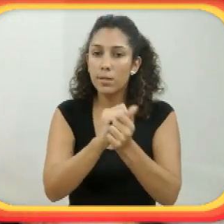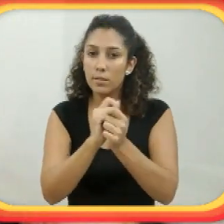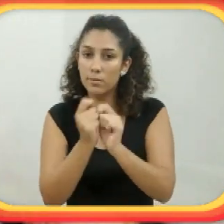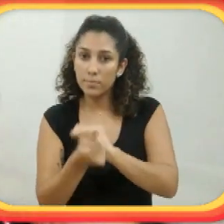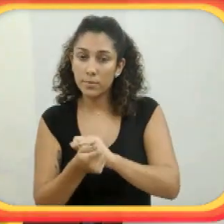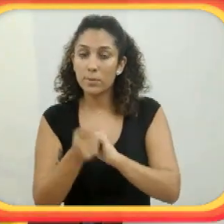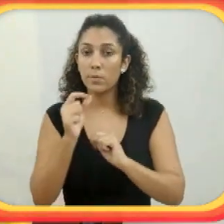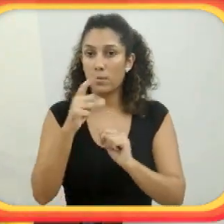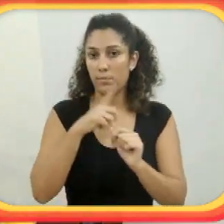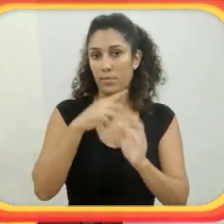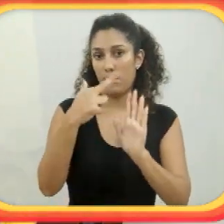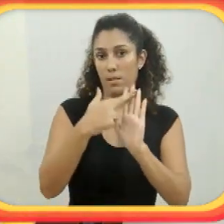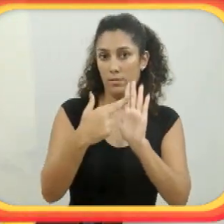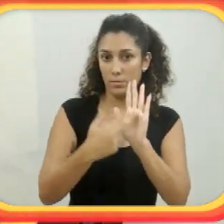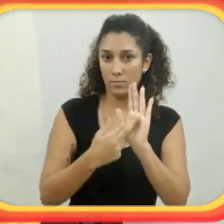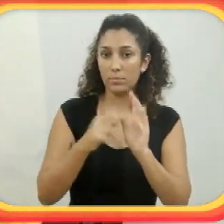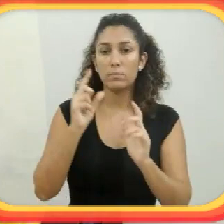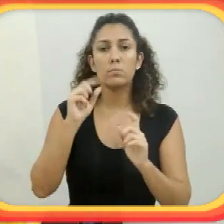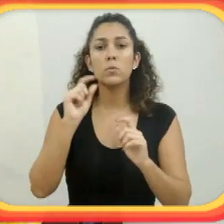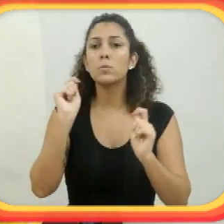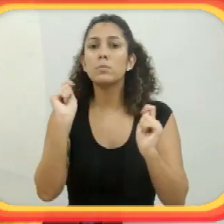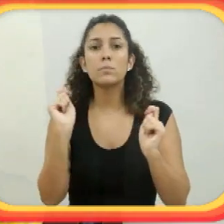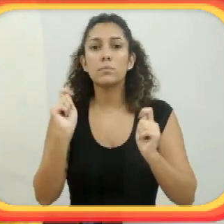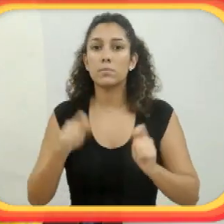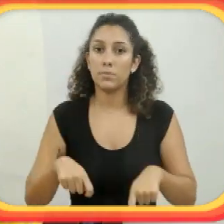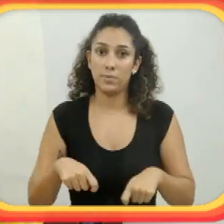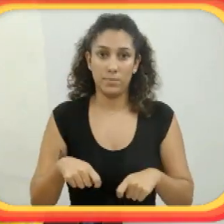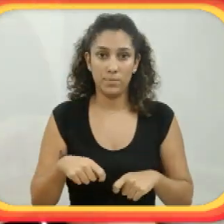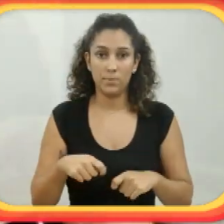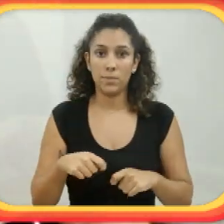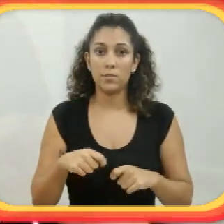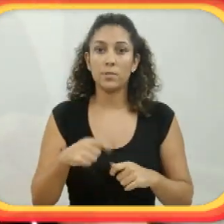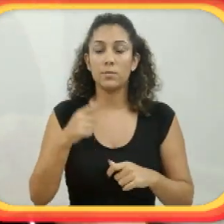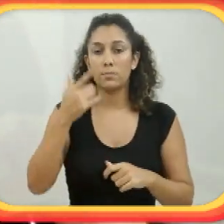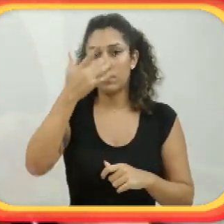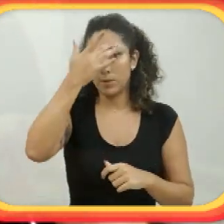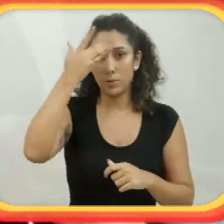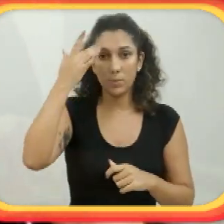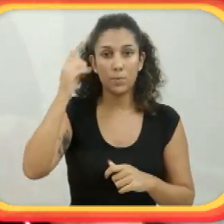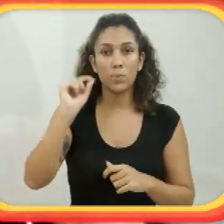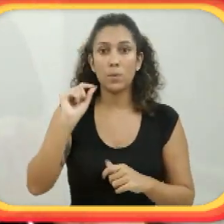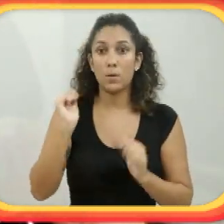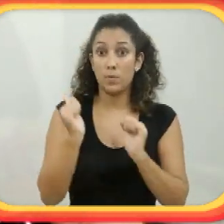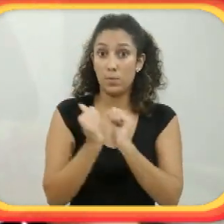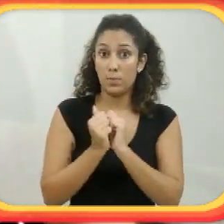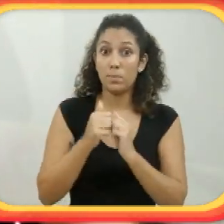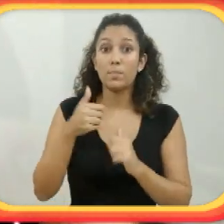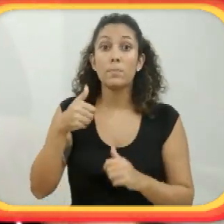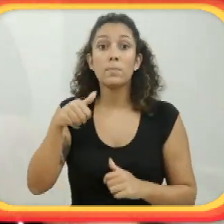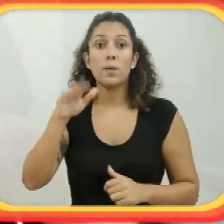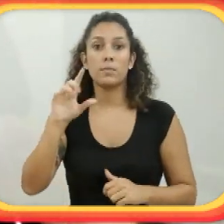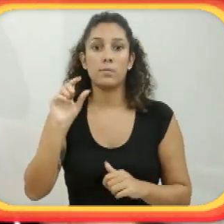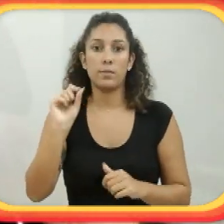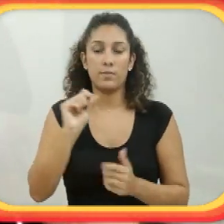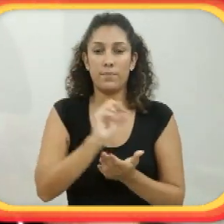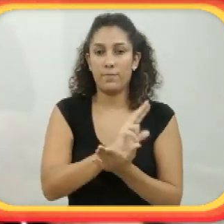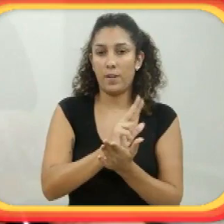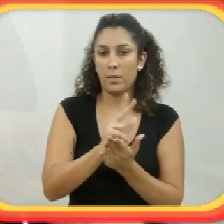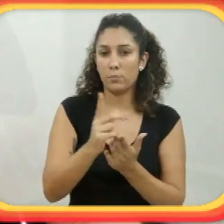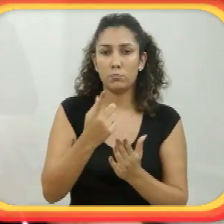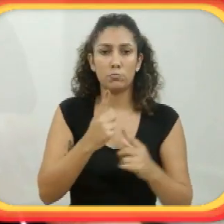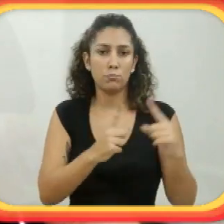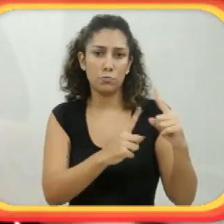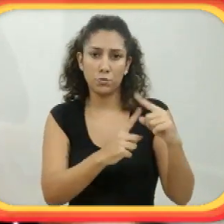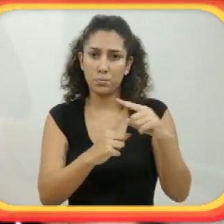fundamentos do esporte, da modalidade, são os mesmos. O que modifica são algumas adaptações